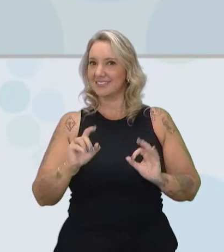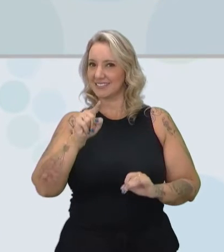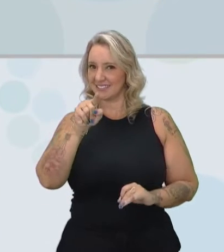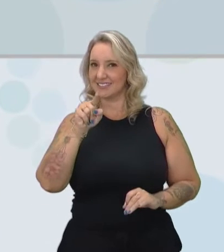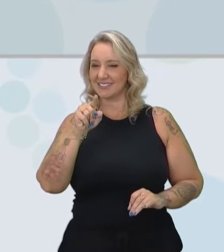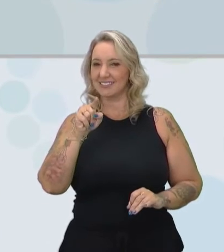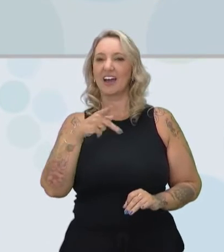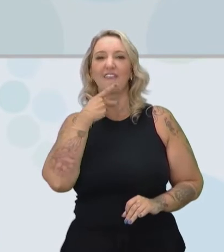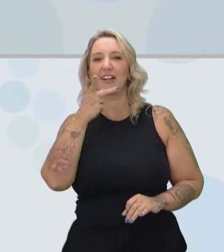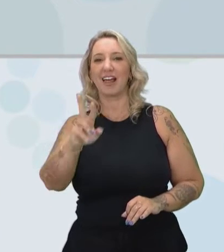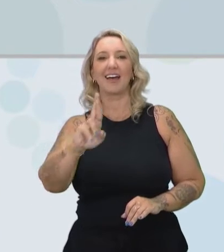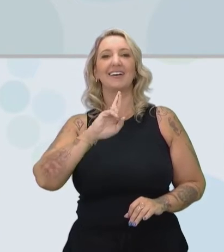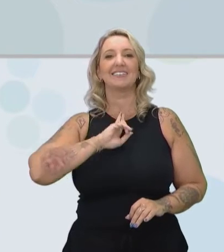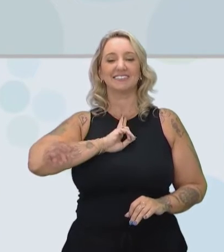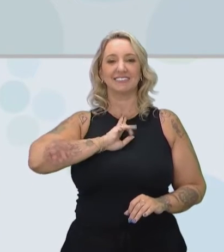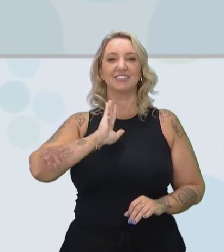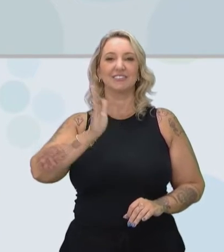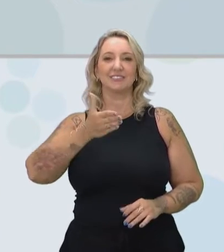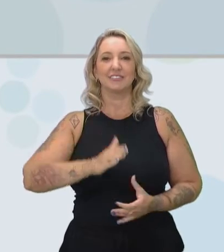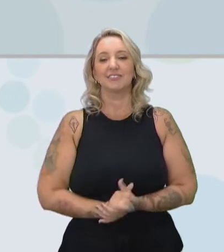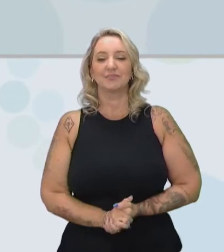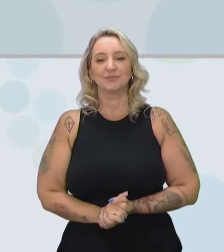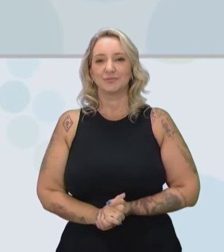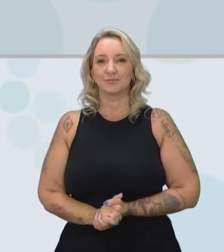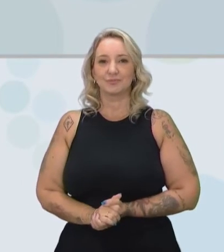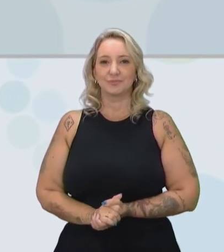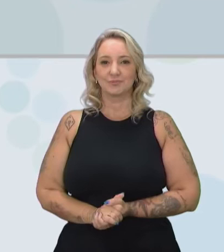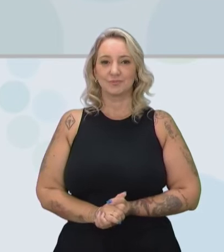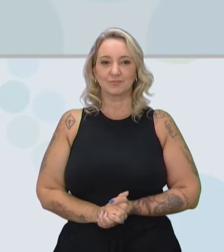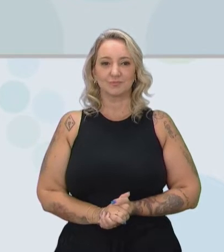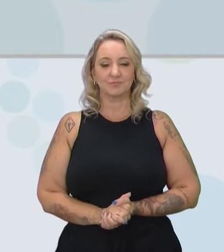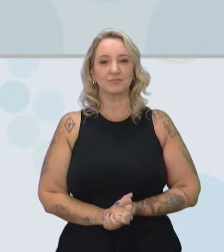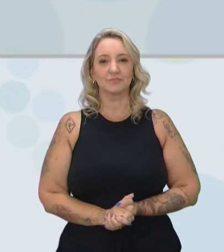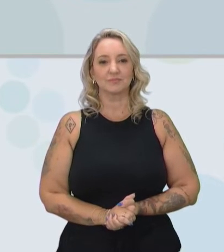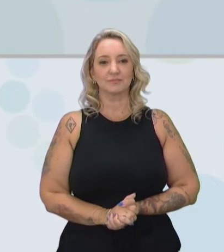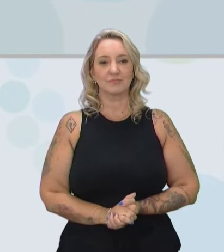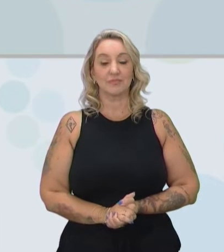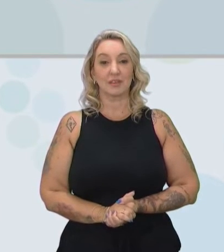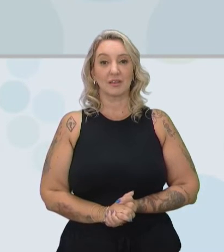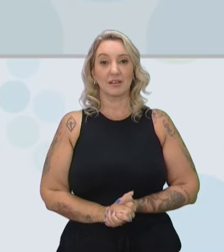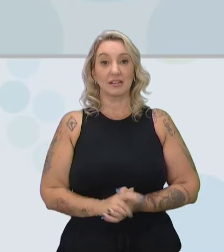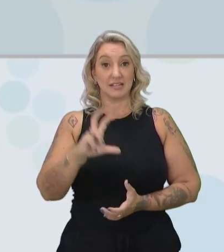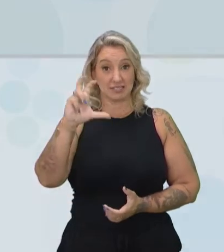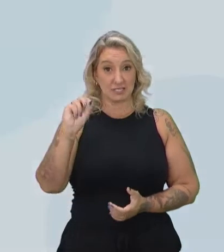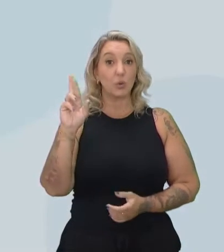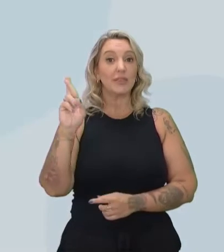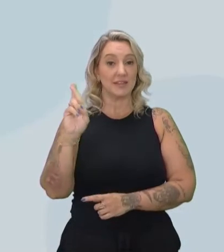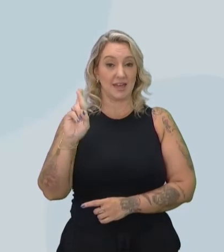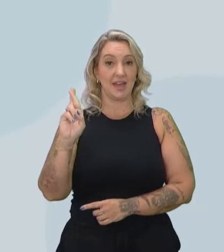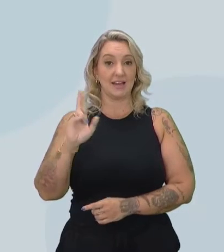você já está falando aí para mim quanto que é. Então, se eu tenho aqui, ó, custa R$50,